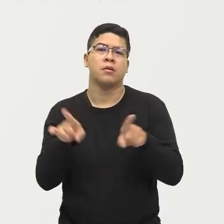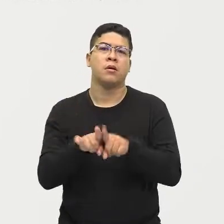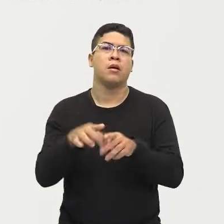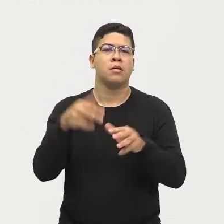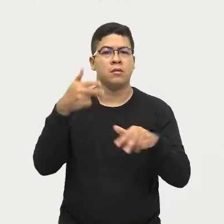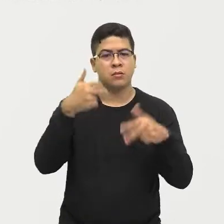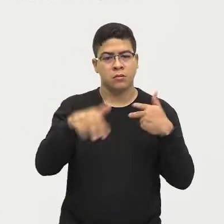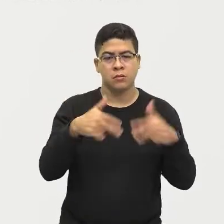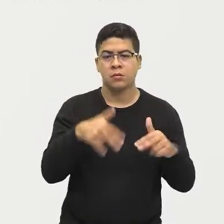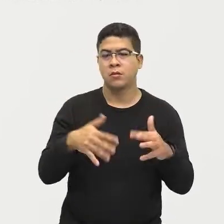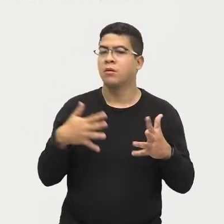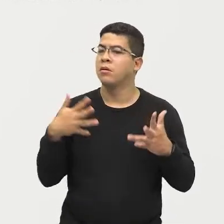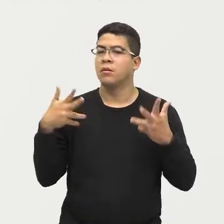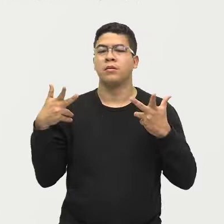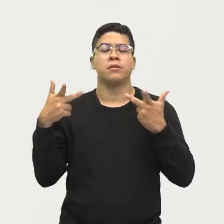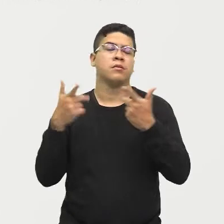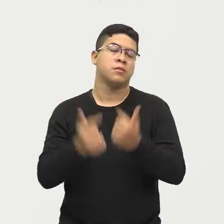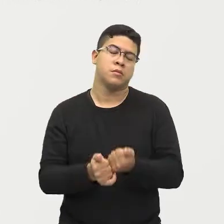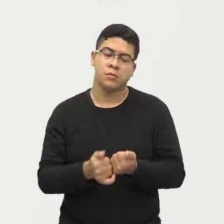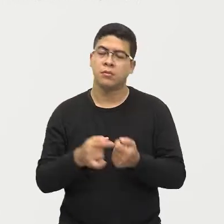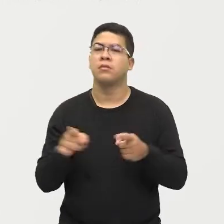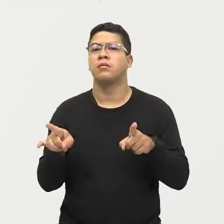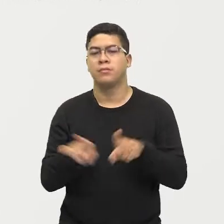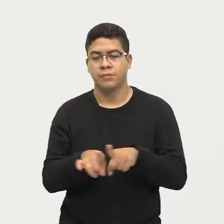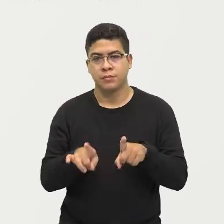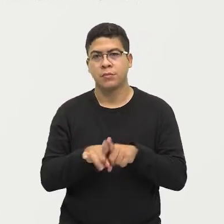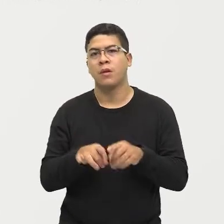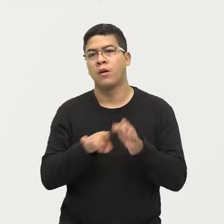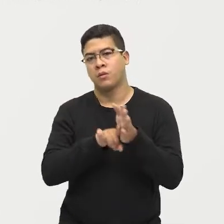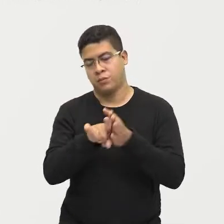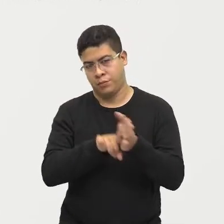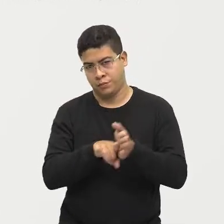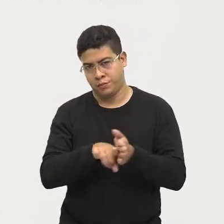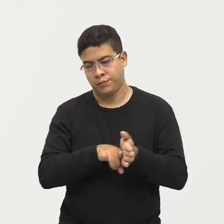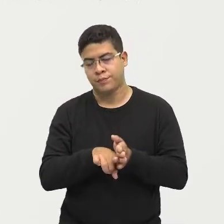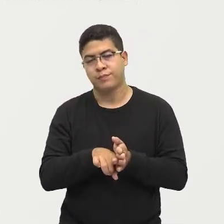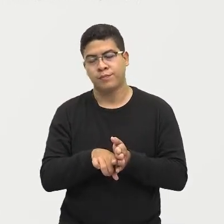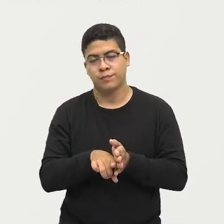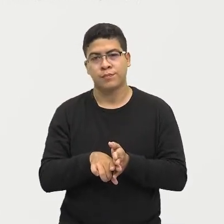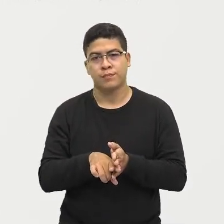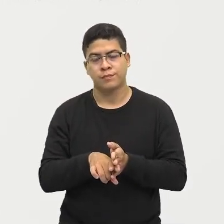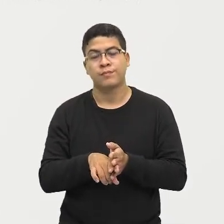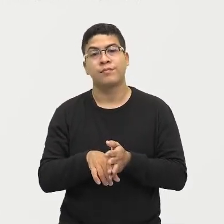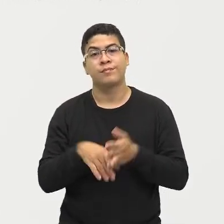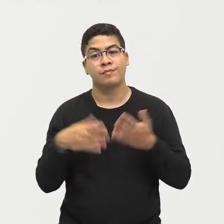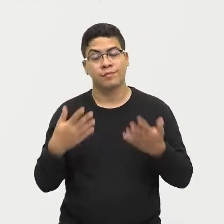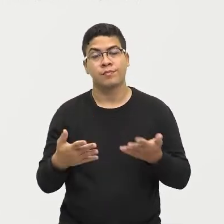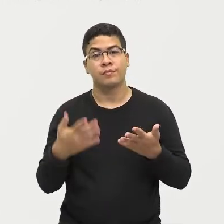dança. Então ele era um grande pesquisador. Ele fez todas essas pesquisas